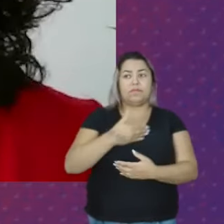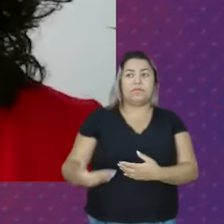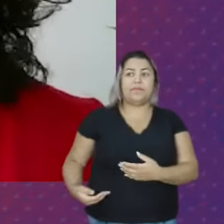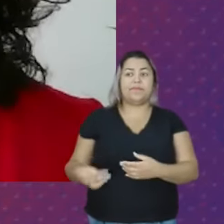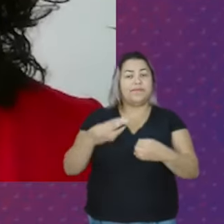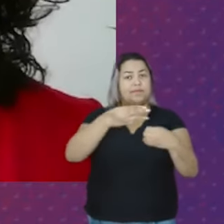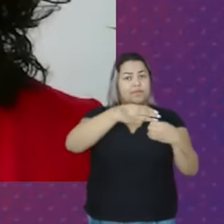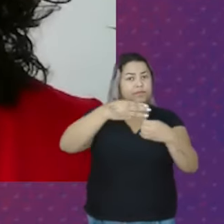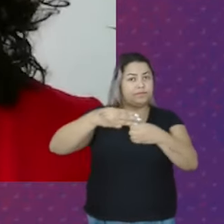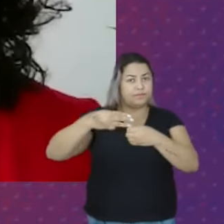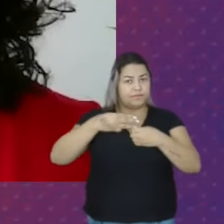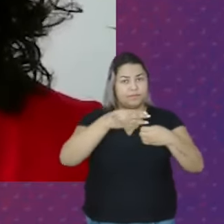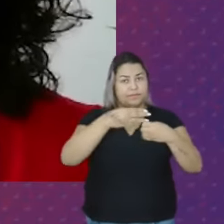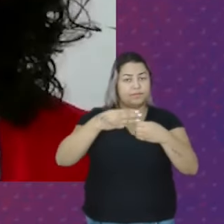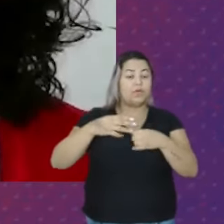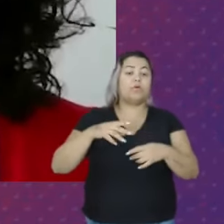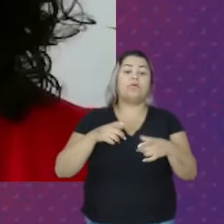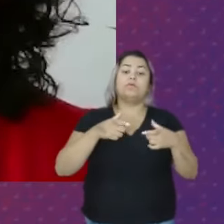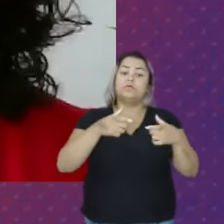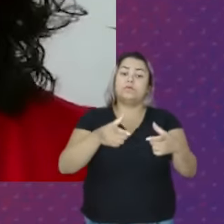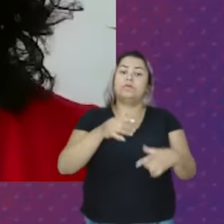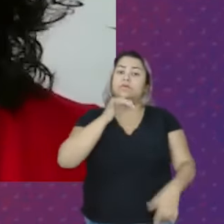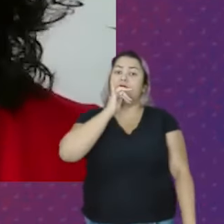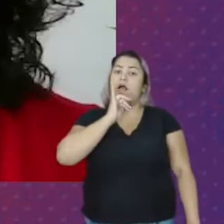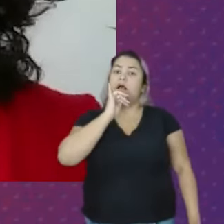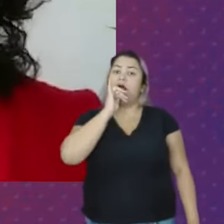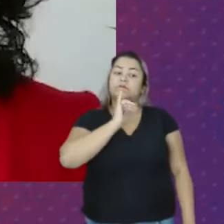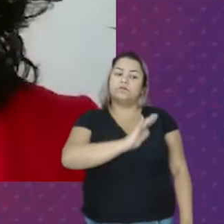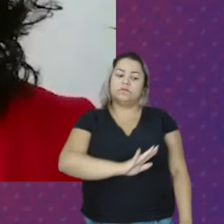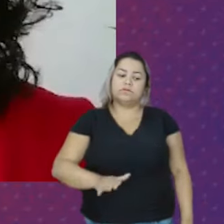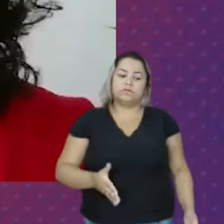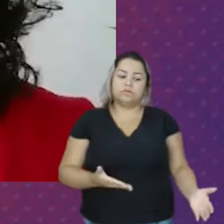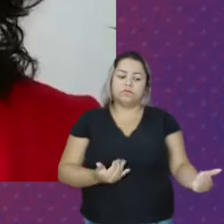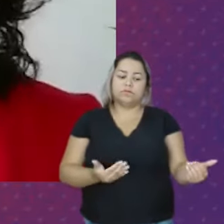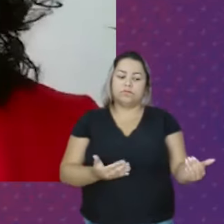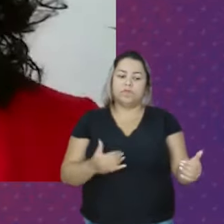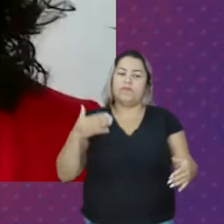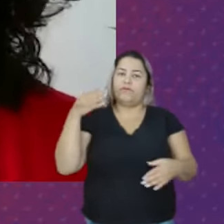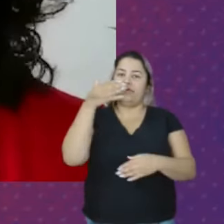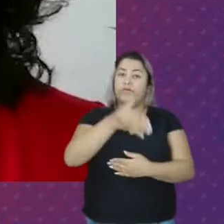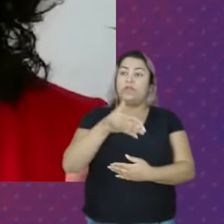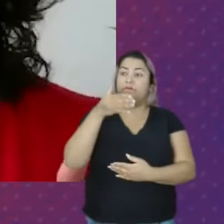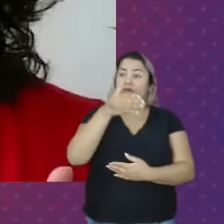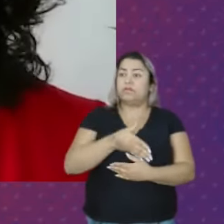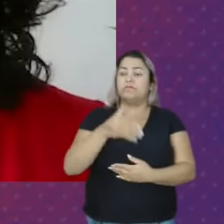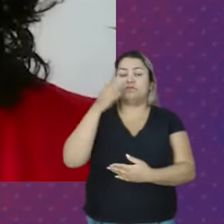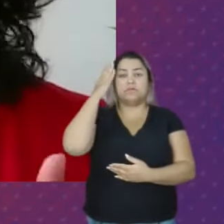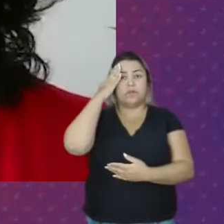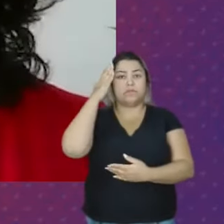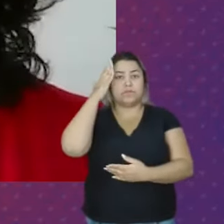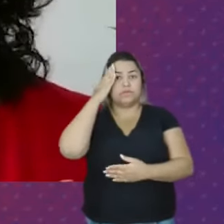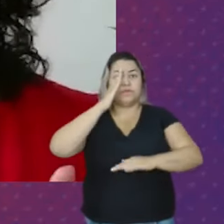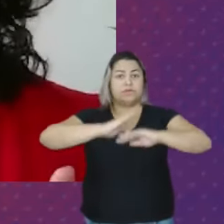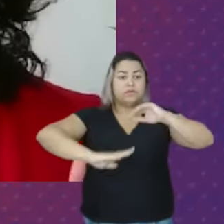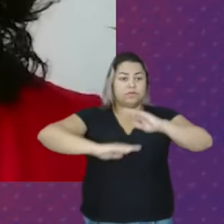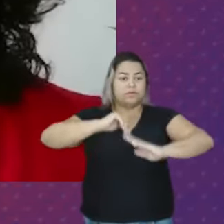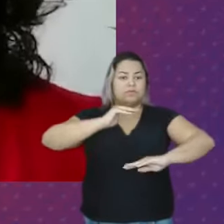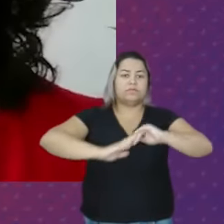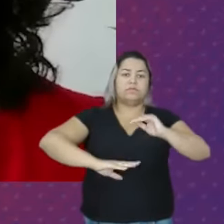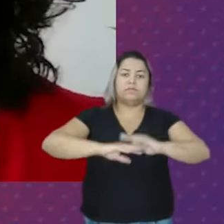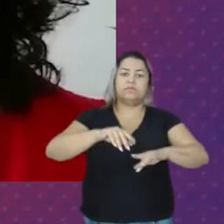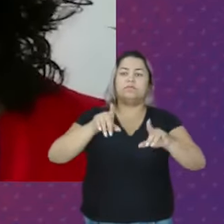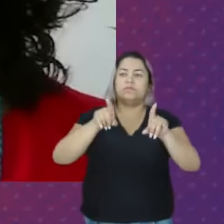município, onde, por exemplo, a criança ou adolescente frequentam. A gente sabe que os profissionais que atuam